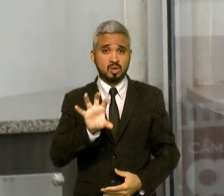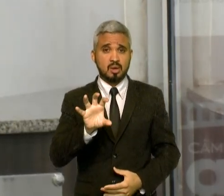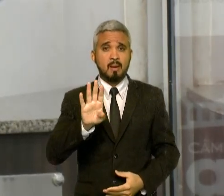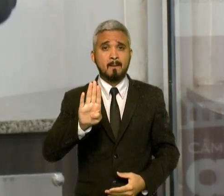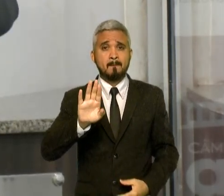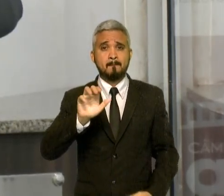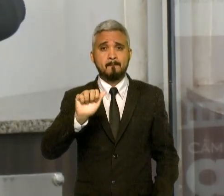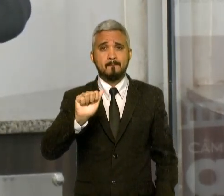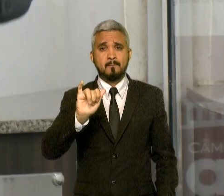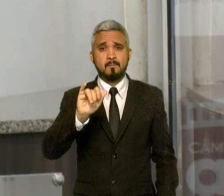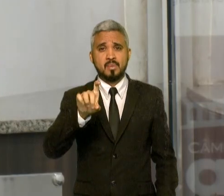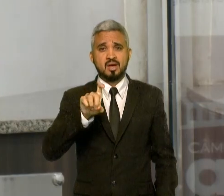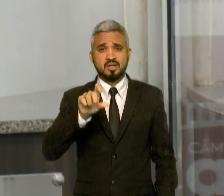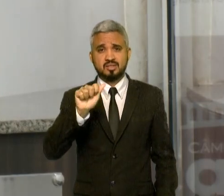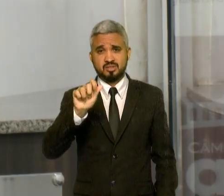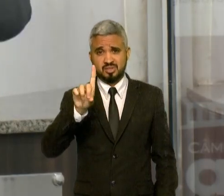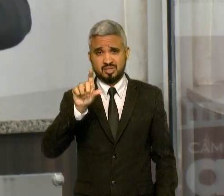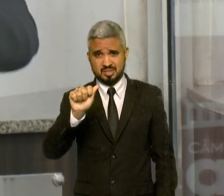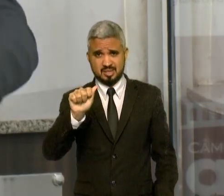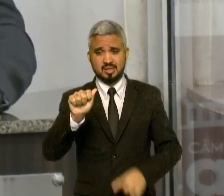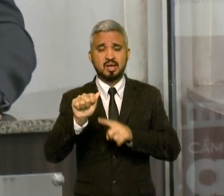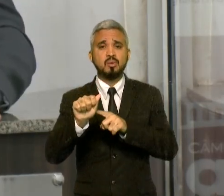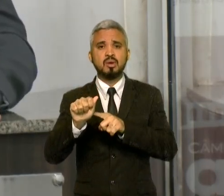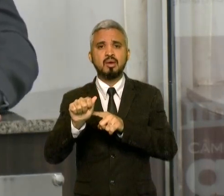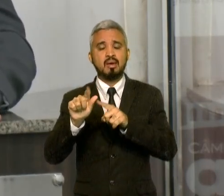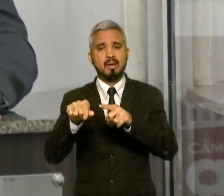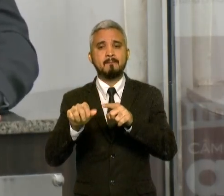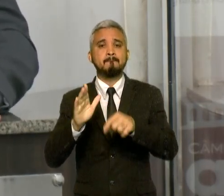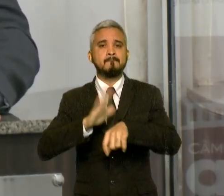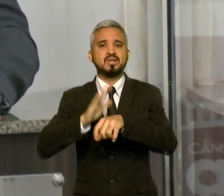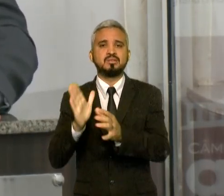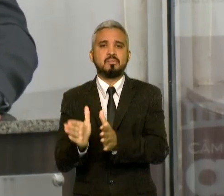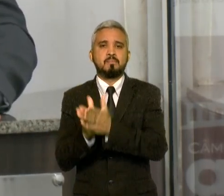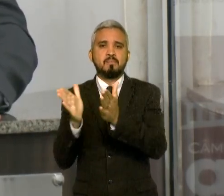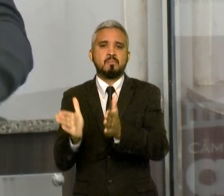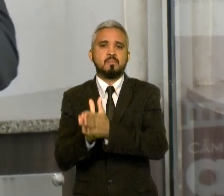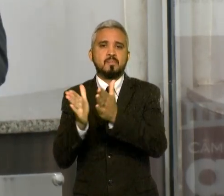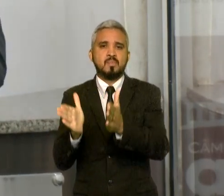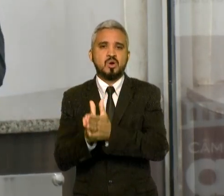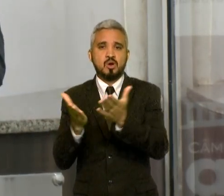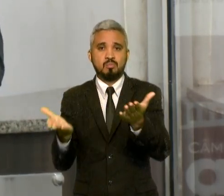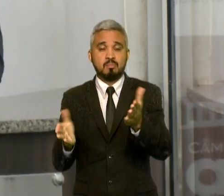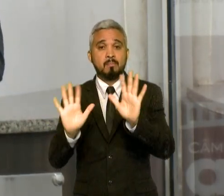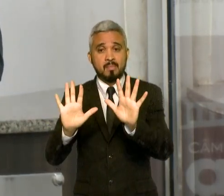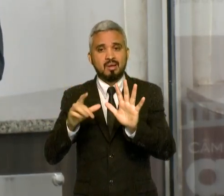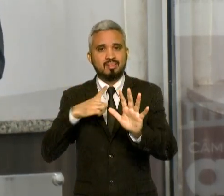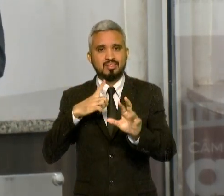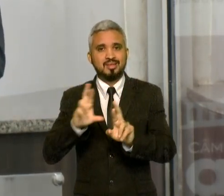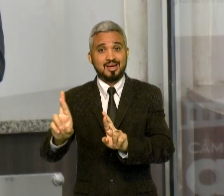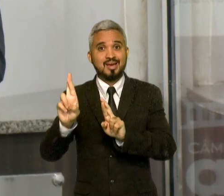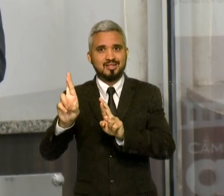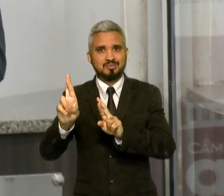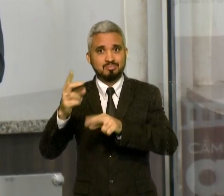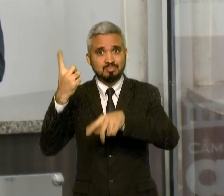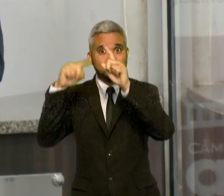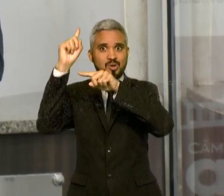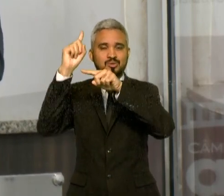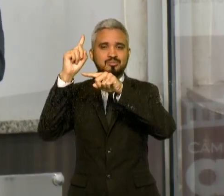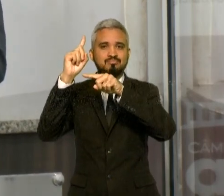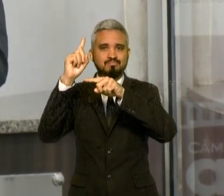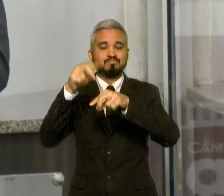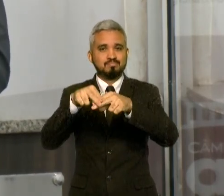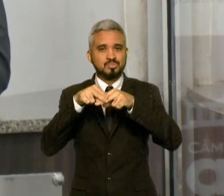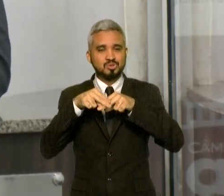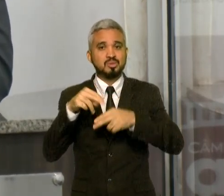e aquela ponte, ela trará dignidade e, acima de tudo, esperança de desenvolvimento. Esse é o sentimento do